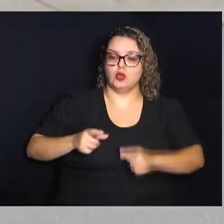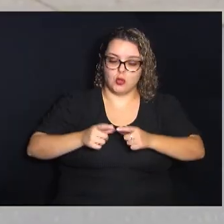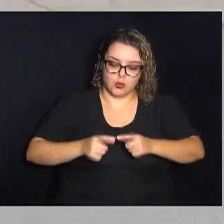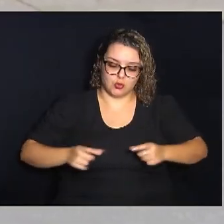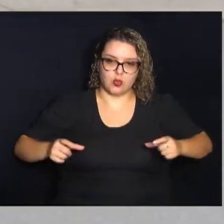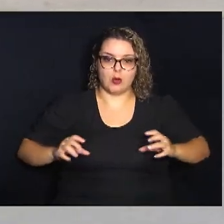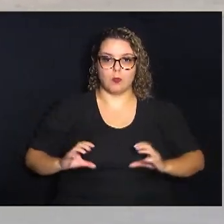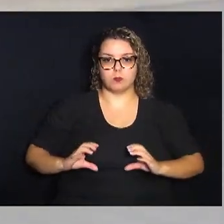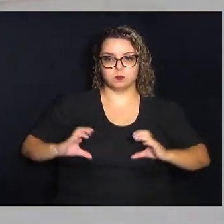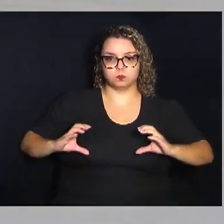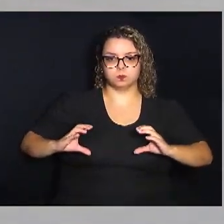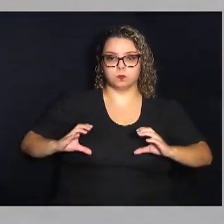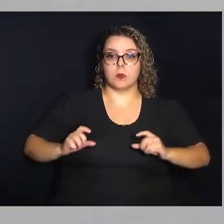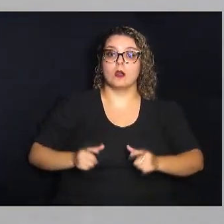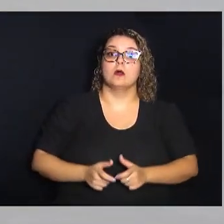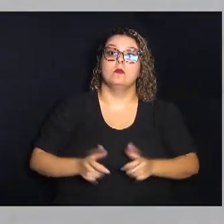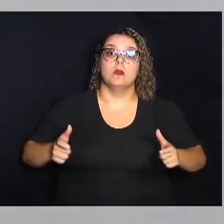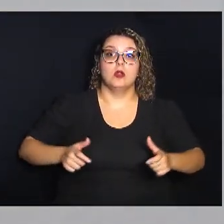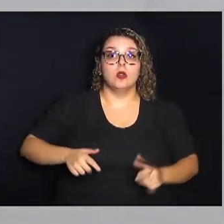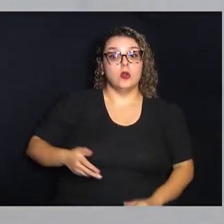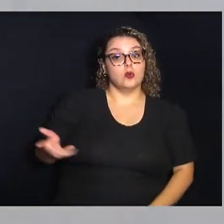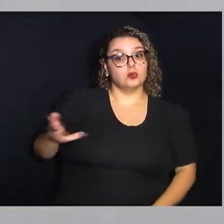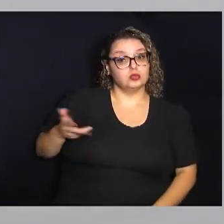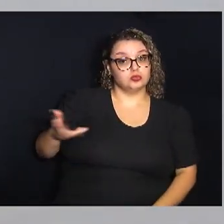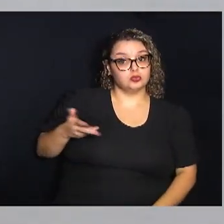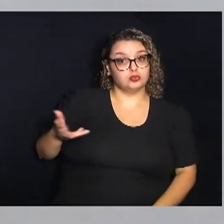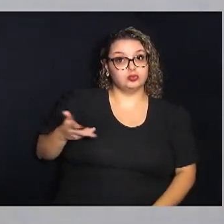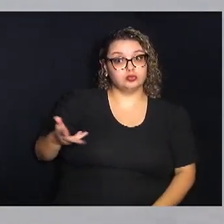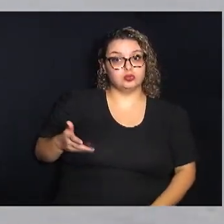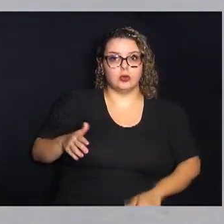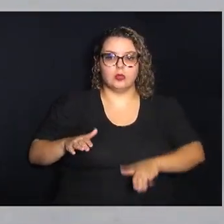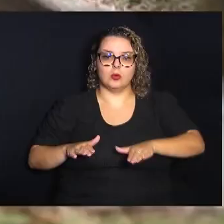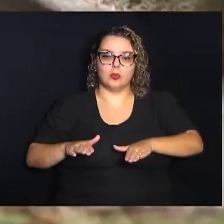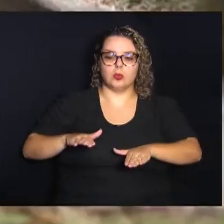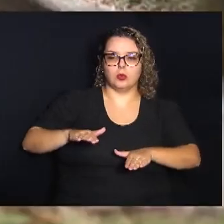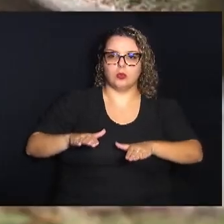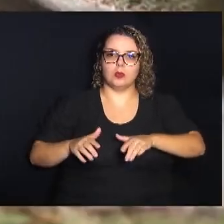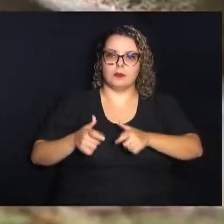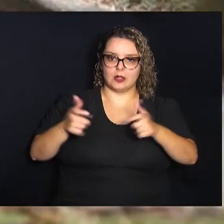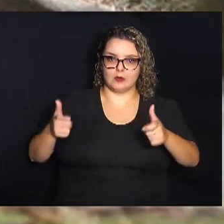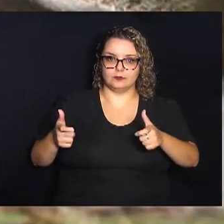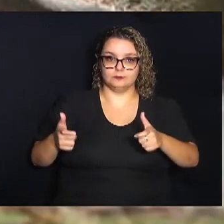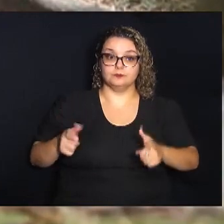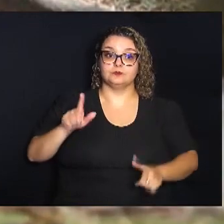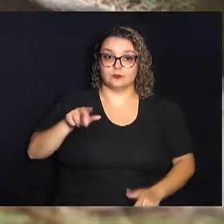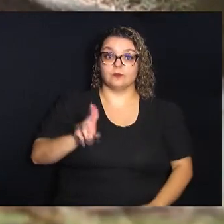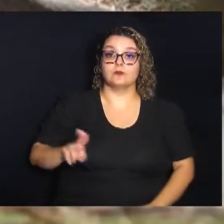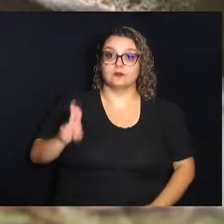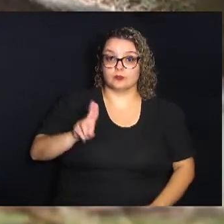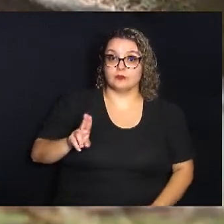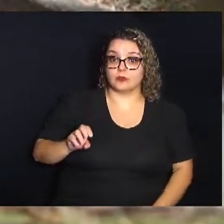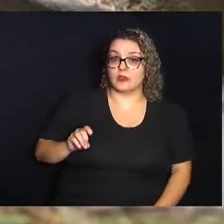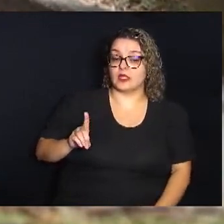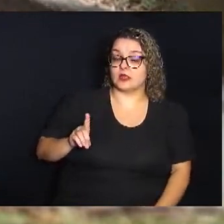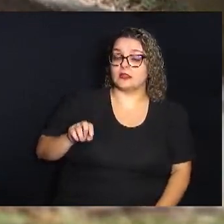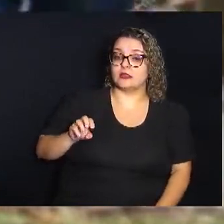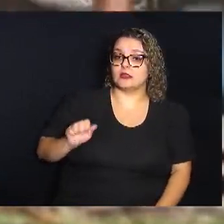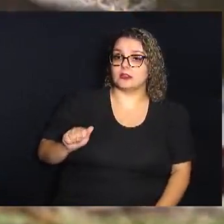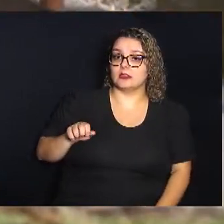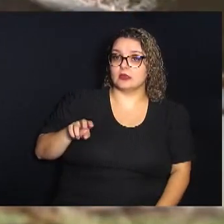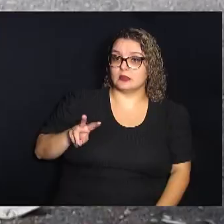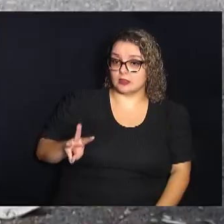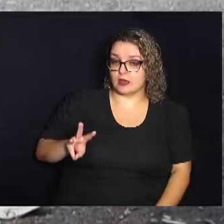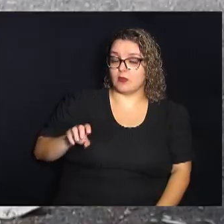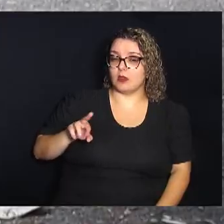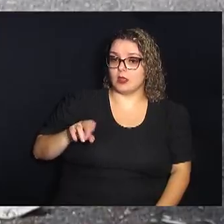que ajudam a atingir maiores velocidades com bastante estabilidade. Ele é muito usado em downhill, modalidade em que os